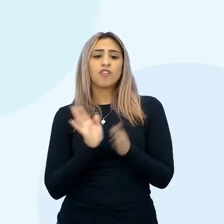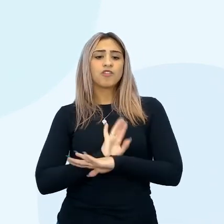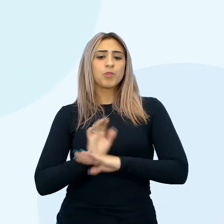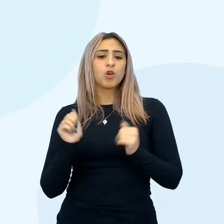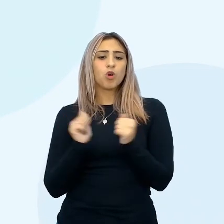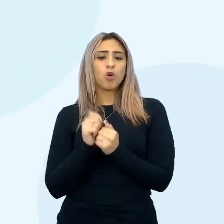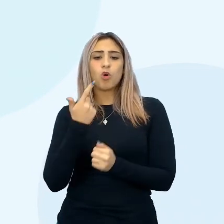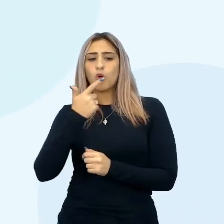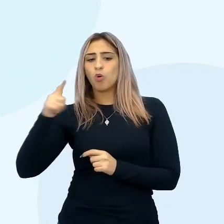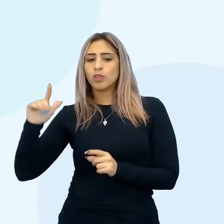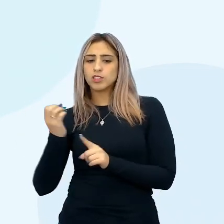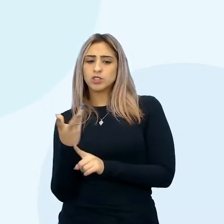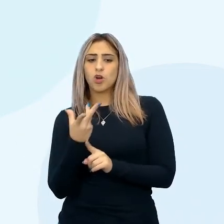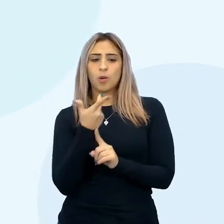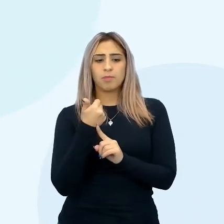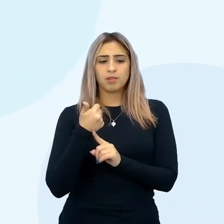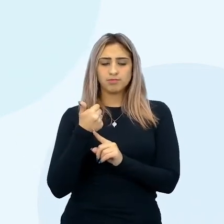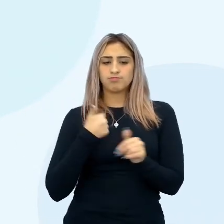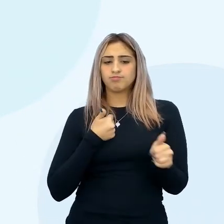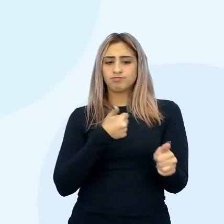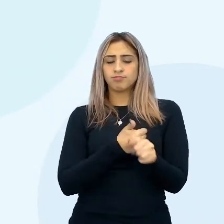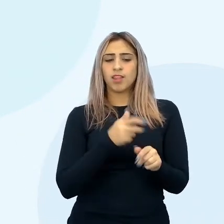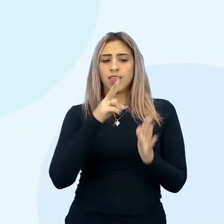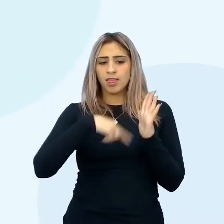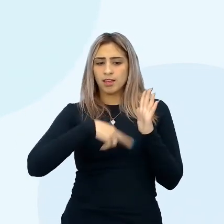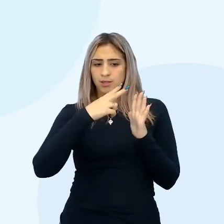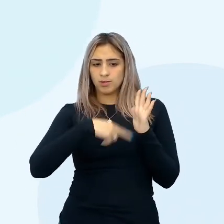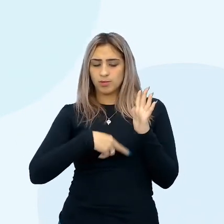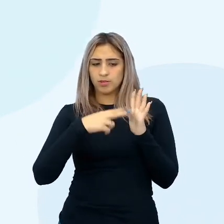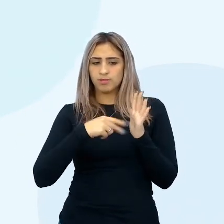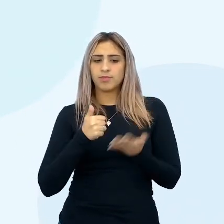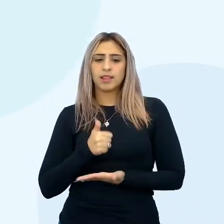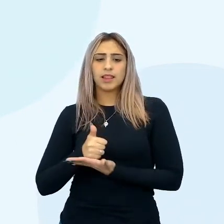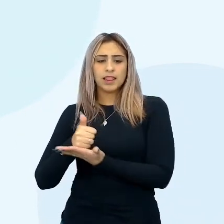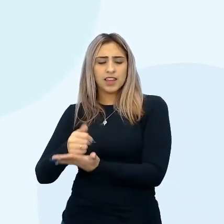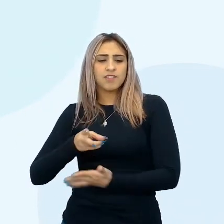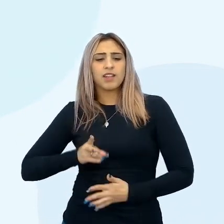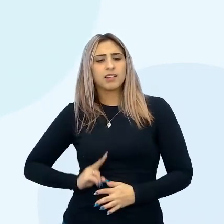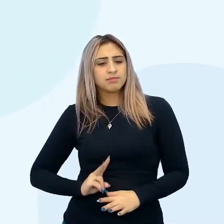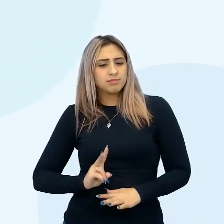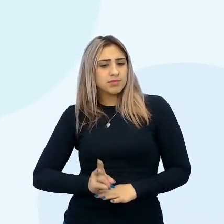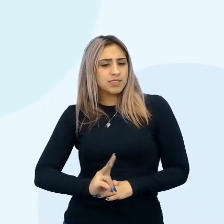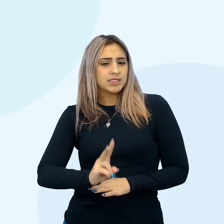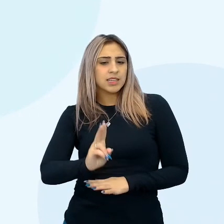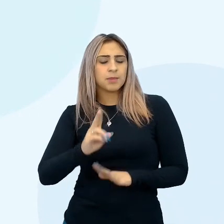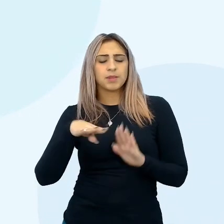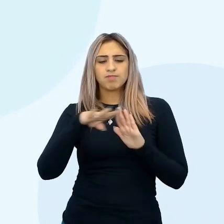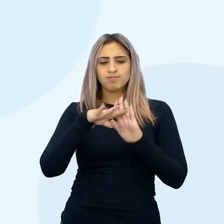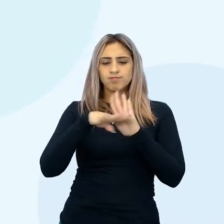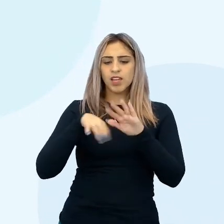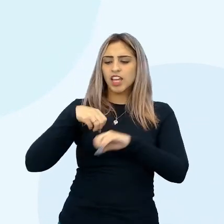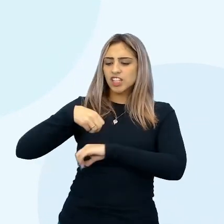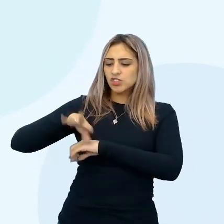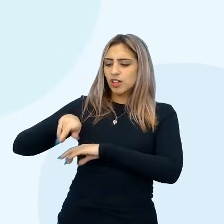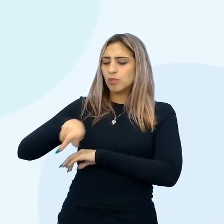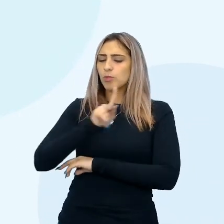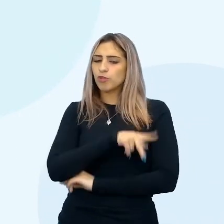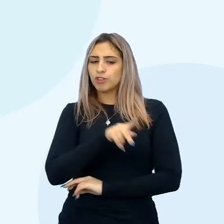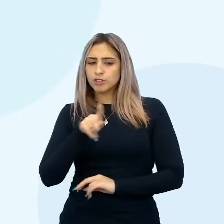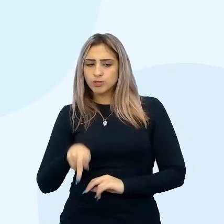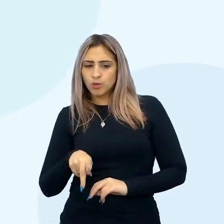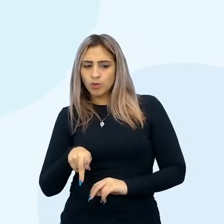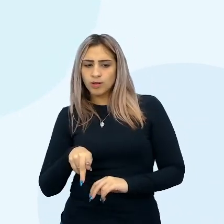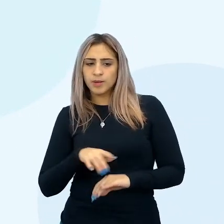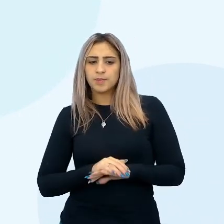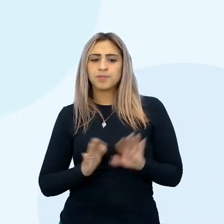relacionar os filmes com outras obras, proporcionando releituras, ou seja, filme com outro filme, com um livro, com o quadrinho.